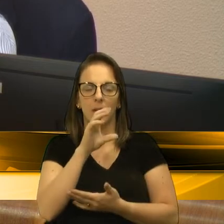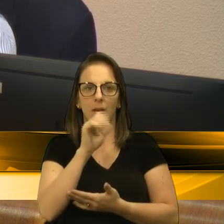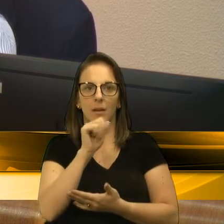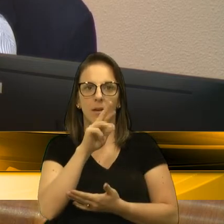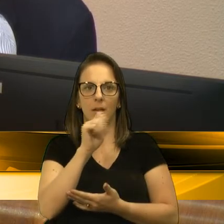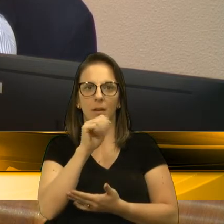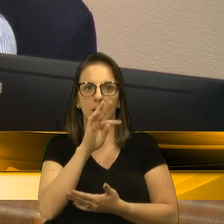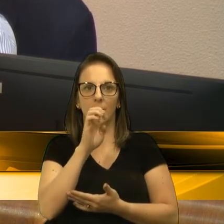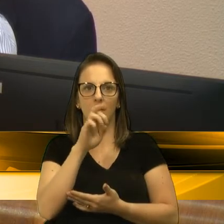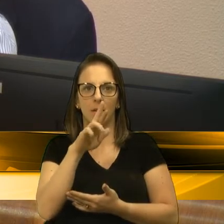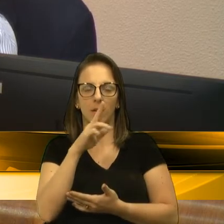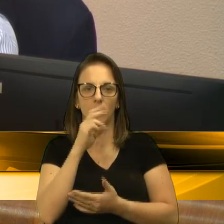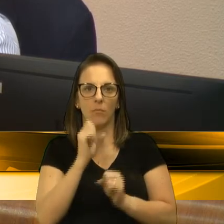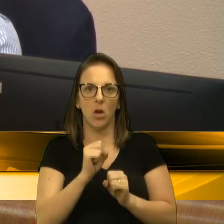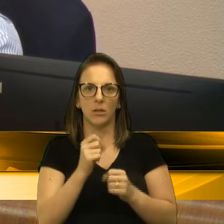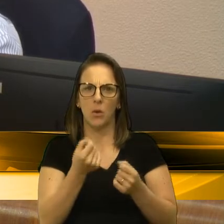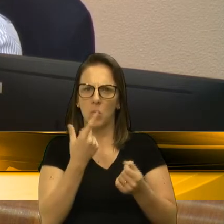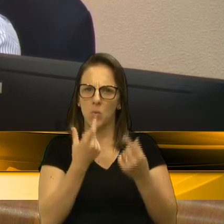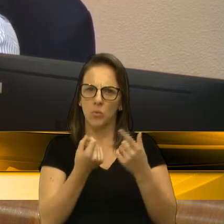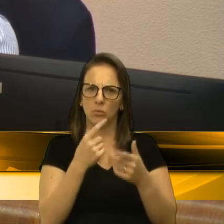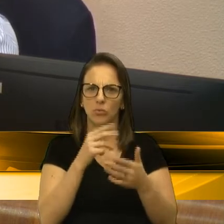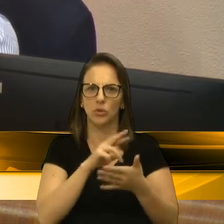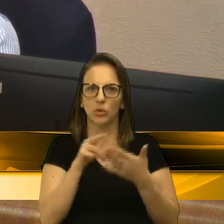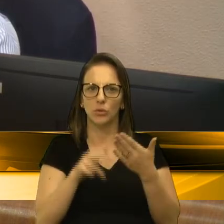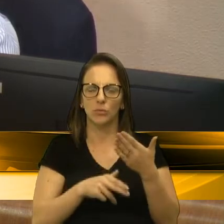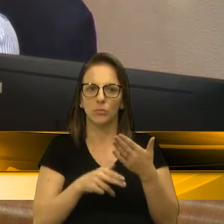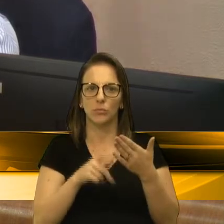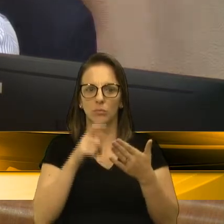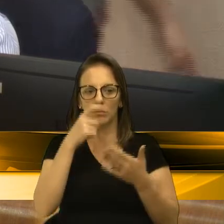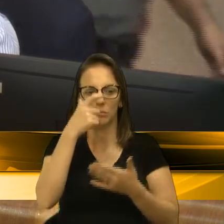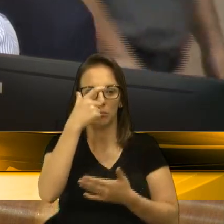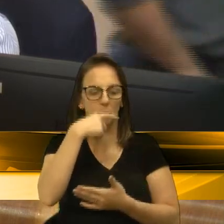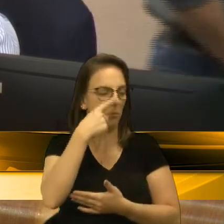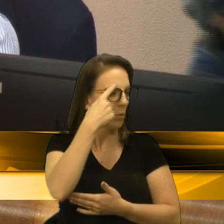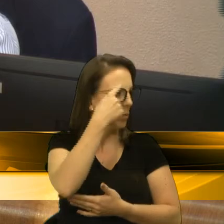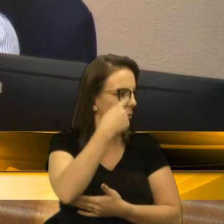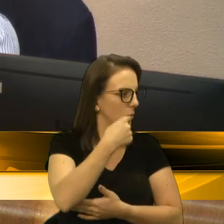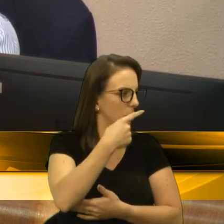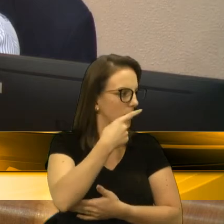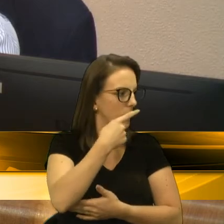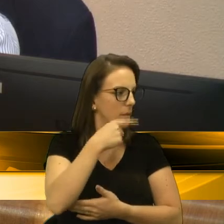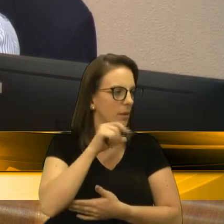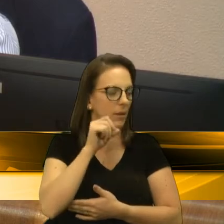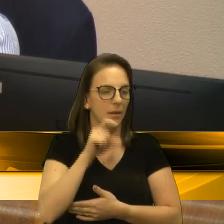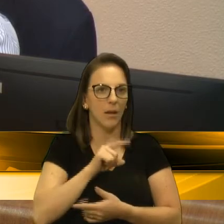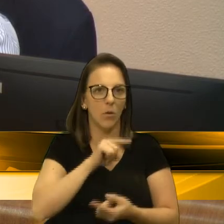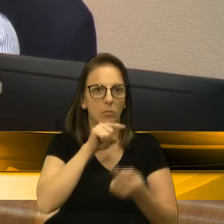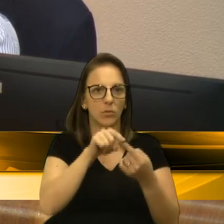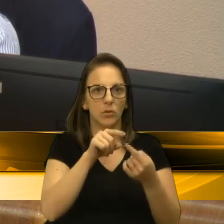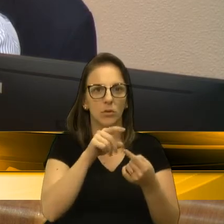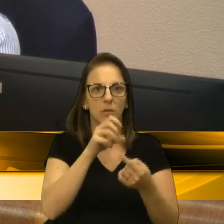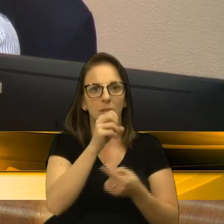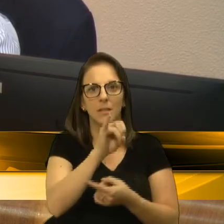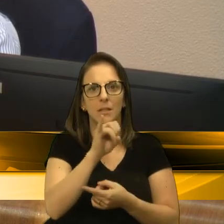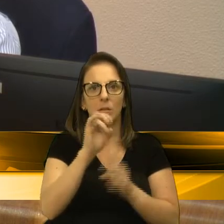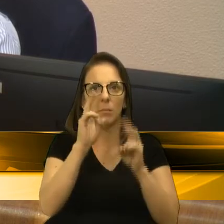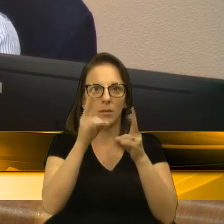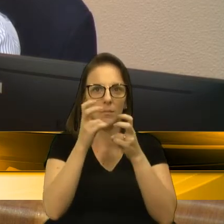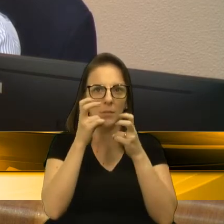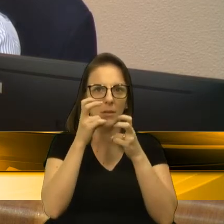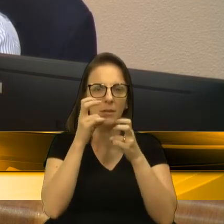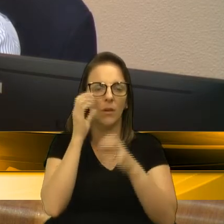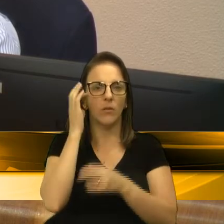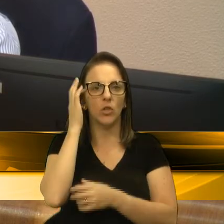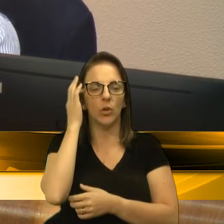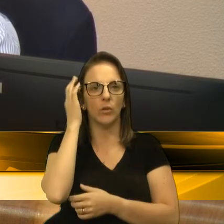de postura de acatamento por parte do seu destinatário. Portanto, ao não adotar as medidas contidas na recomendação do MP,